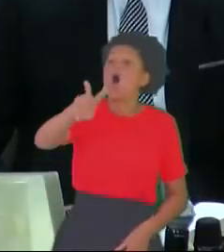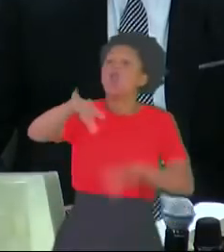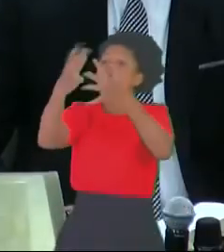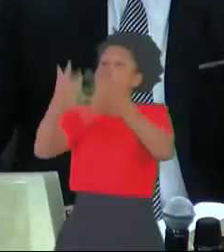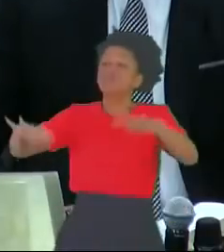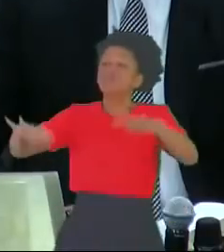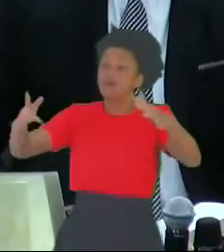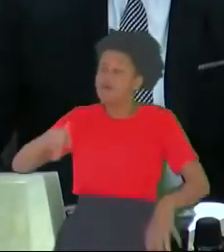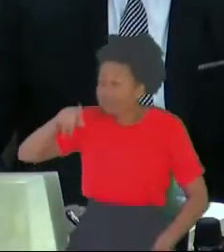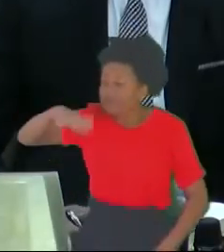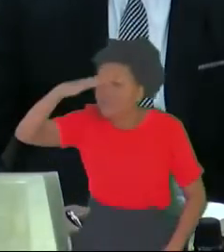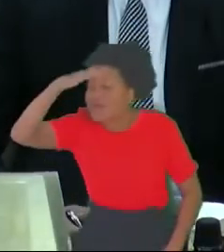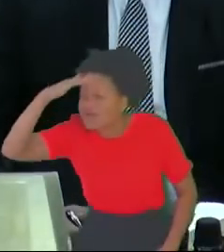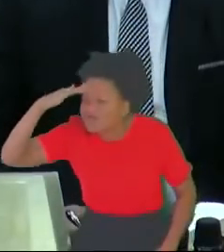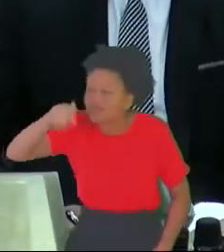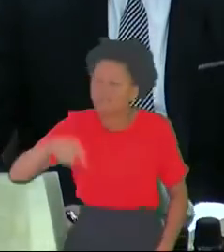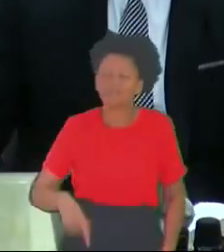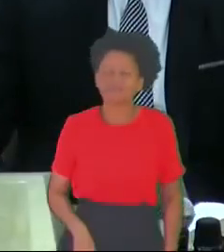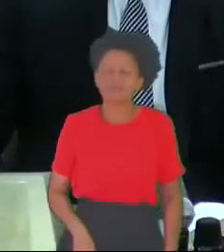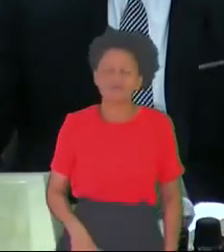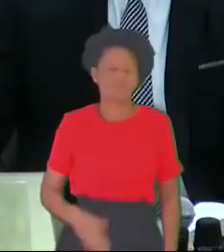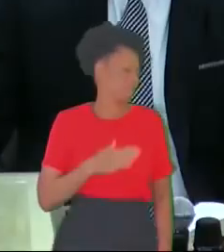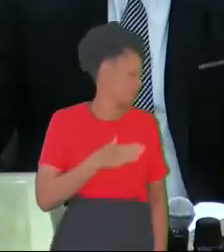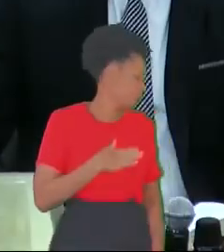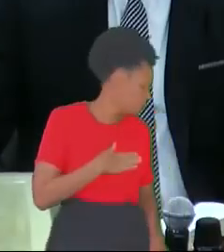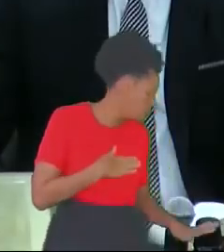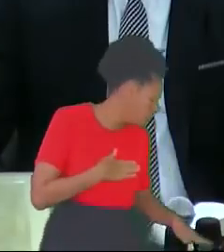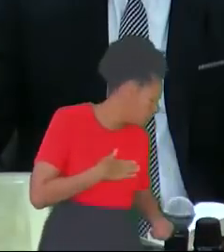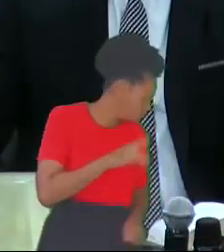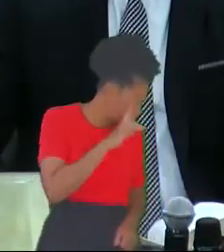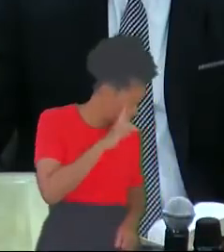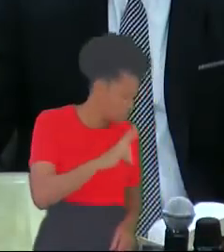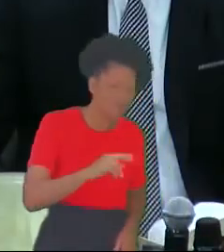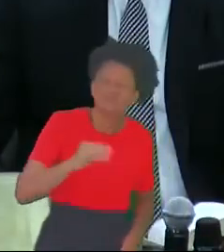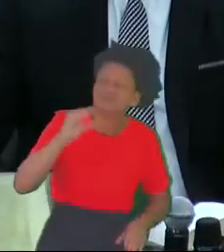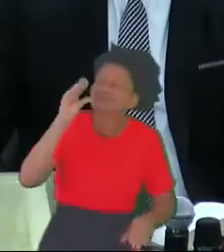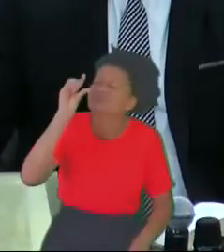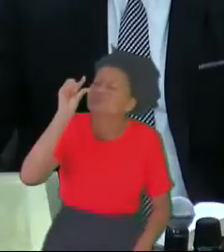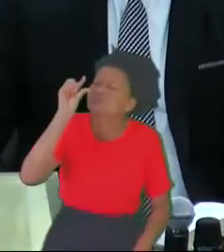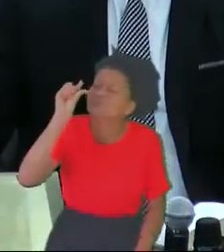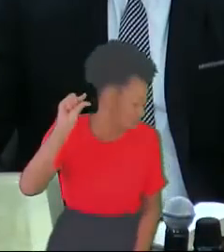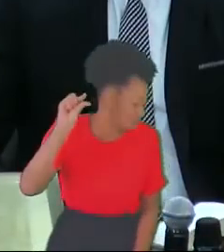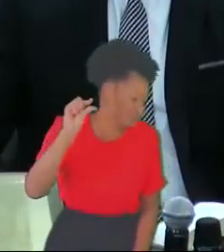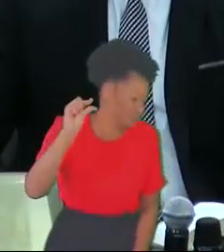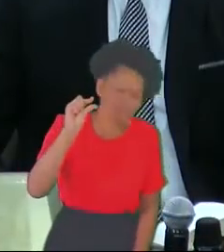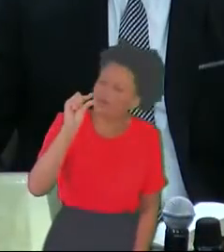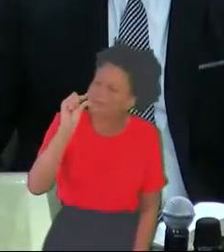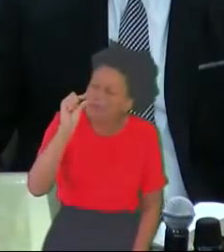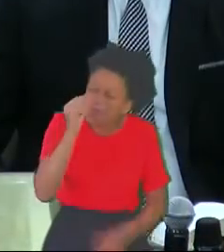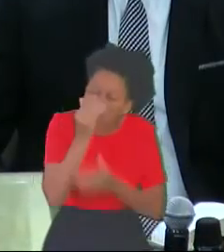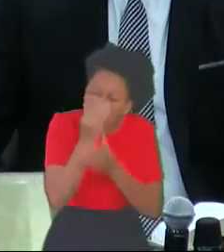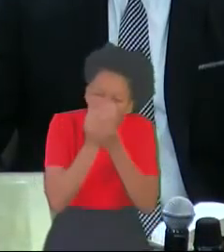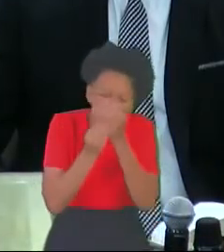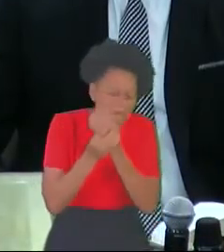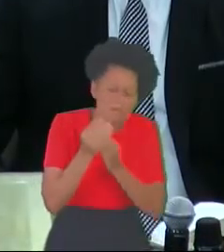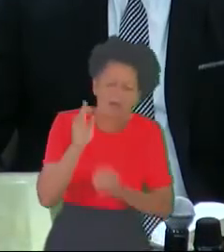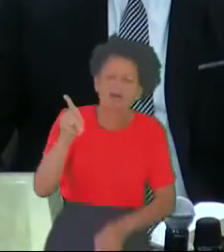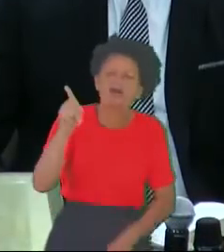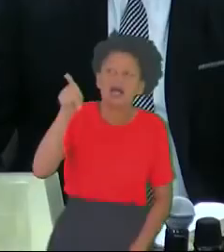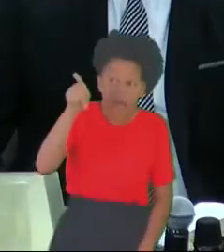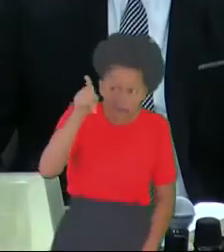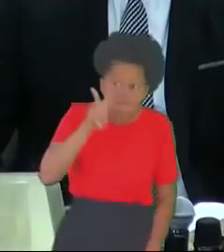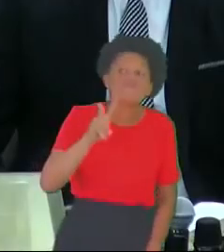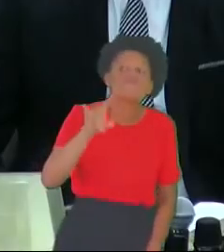está vendo alguma coisa? Ele disse: meu senhor, eu estou vendo uma nuvenzinha do tamanho de uma mão. Ele disse: pois é ali que